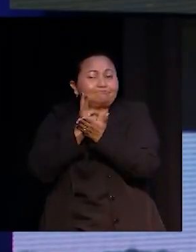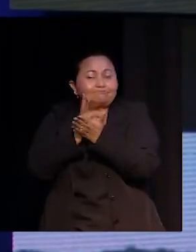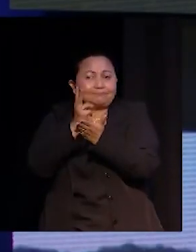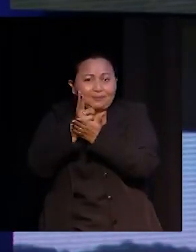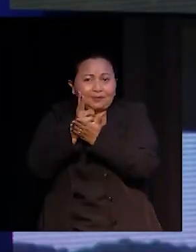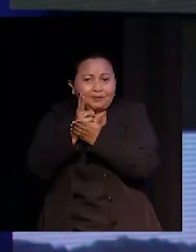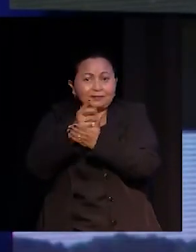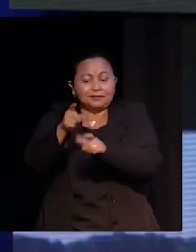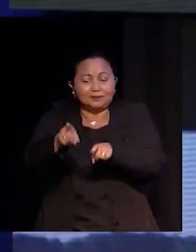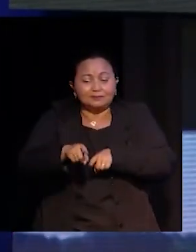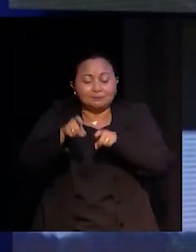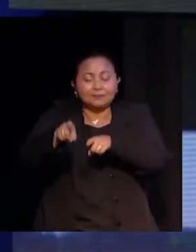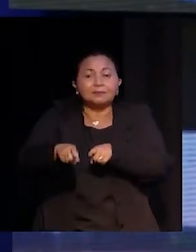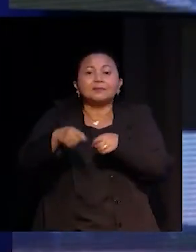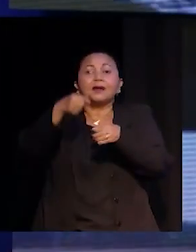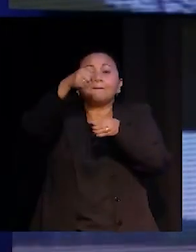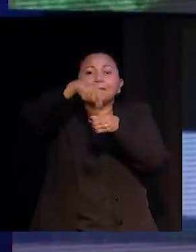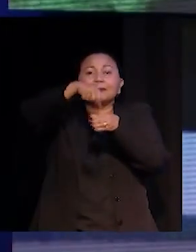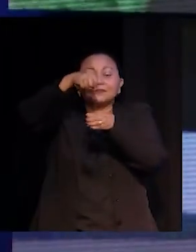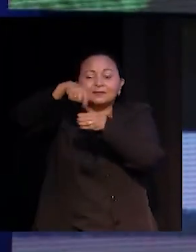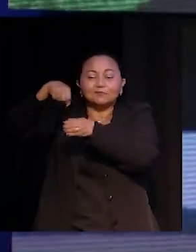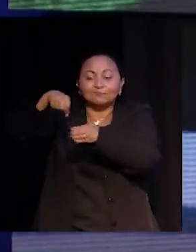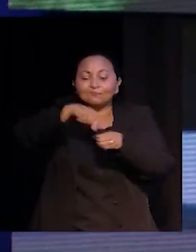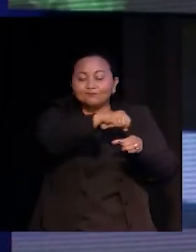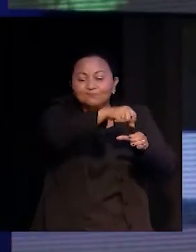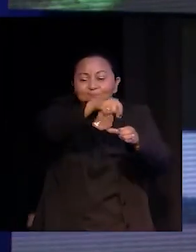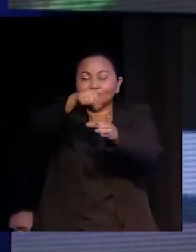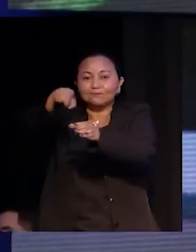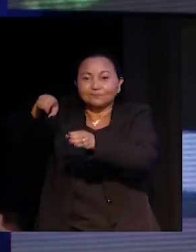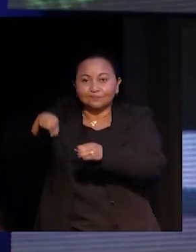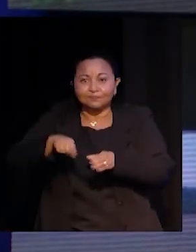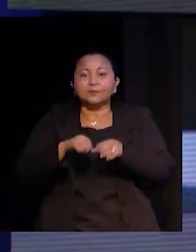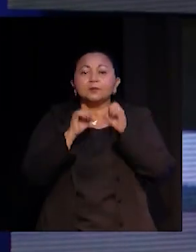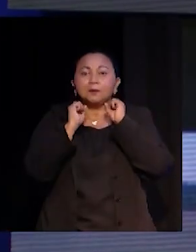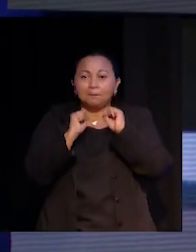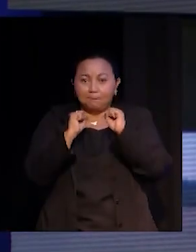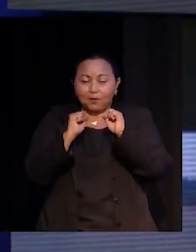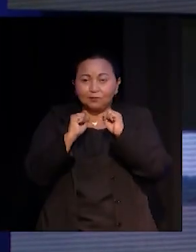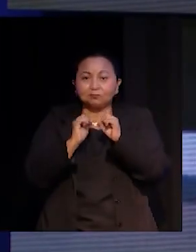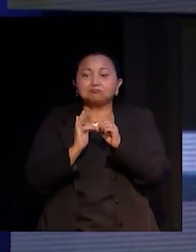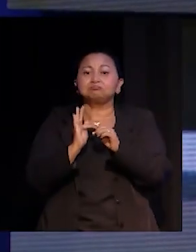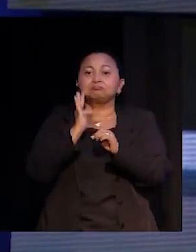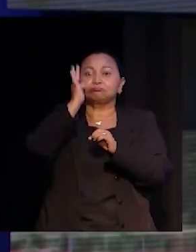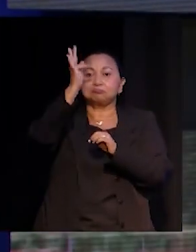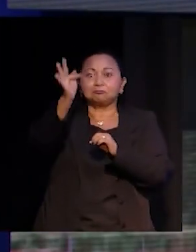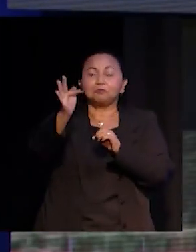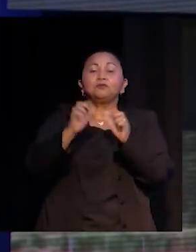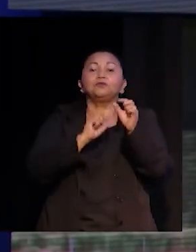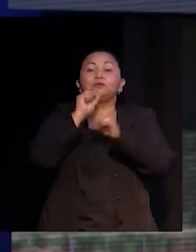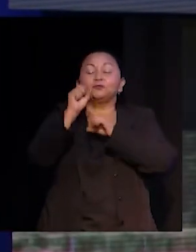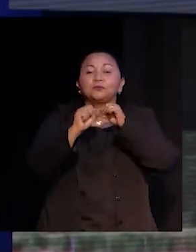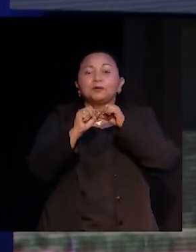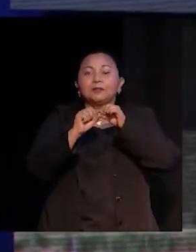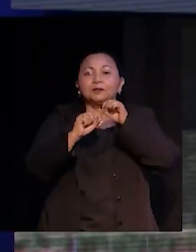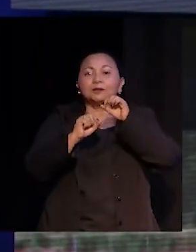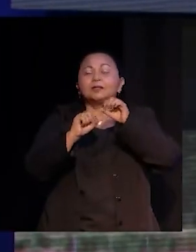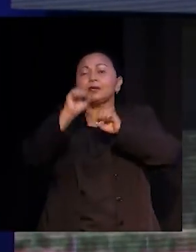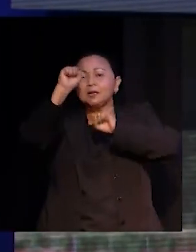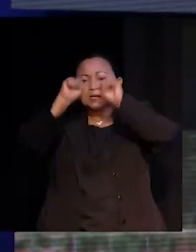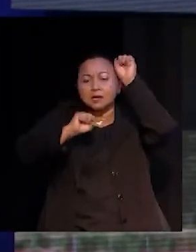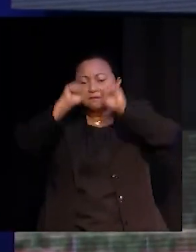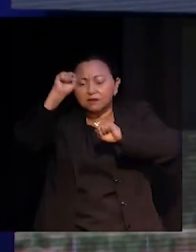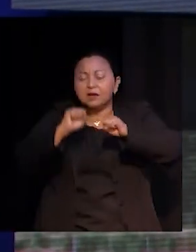a agropecuária, que pode se converter em agroindústria, e o excedente